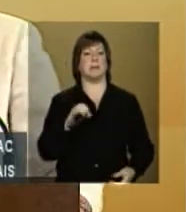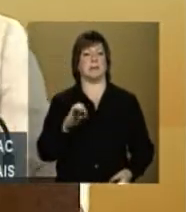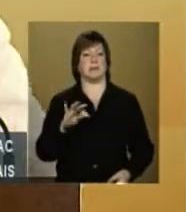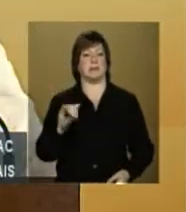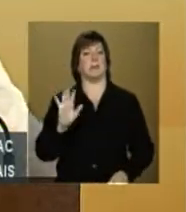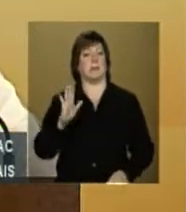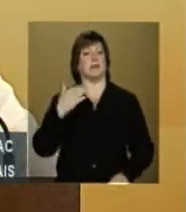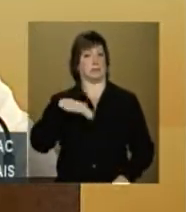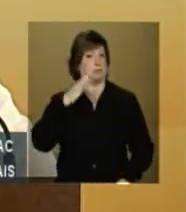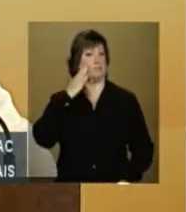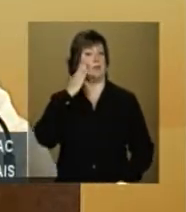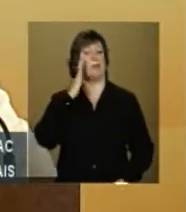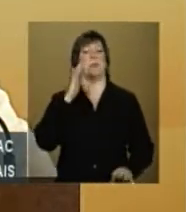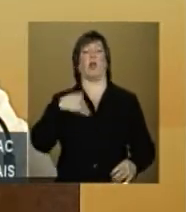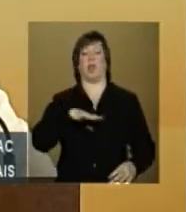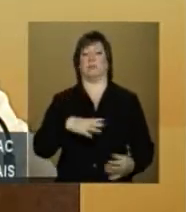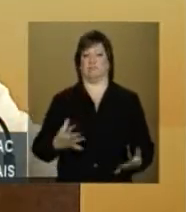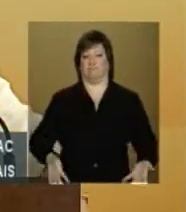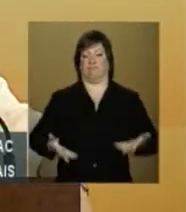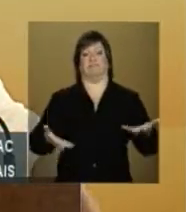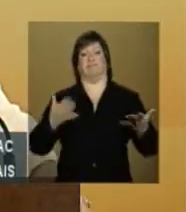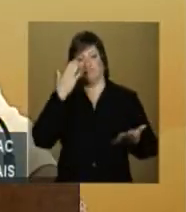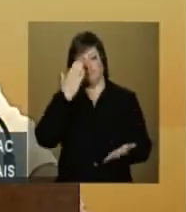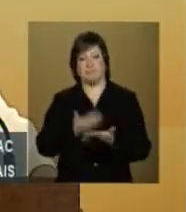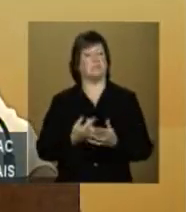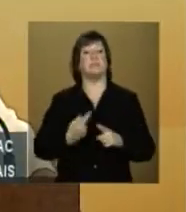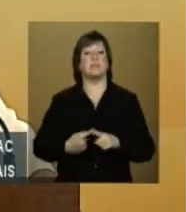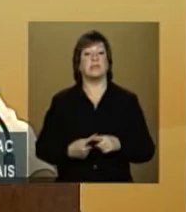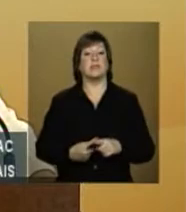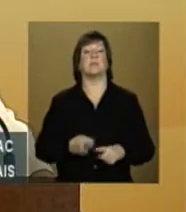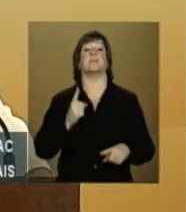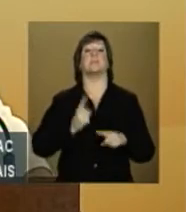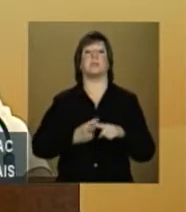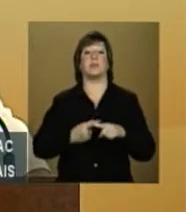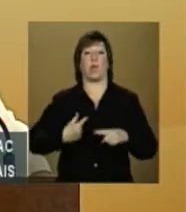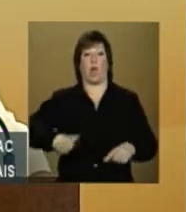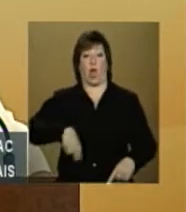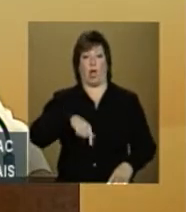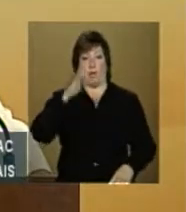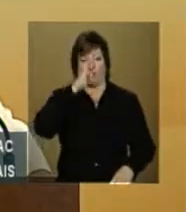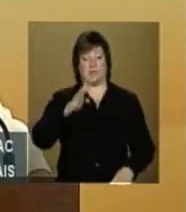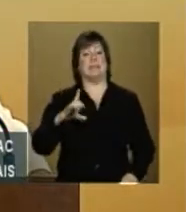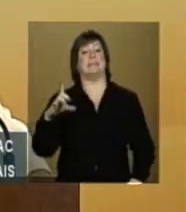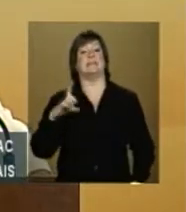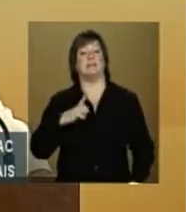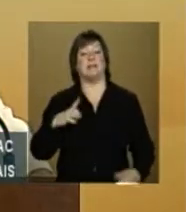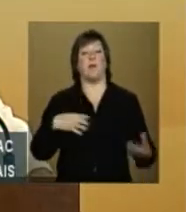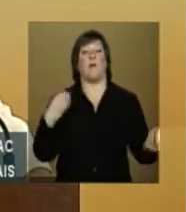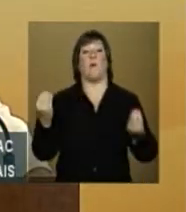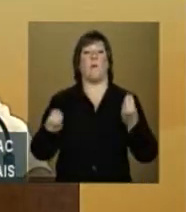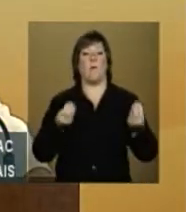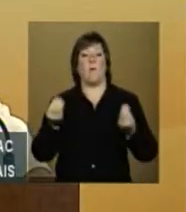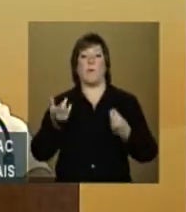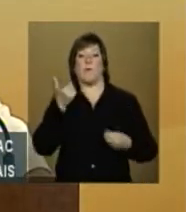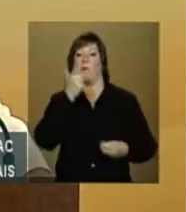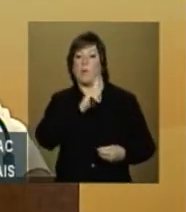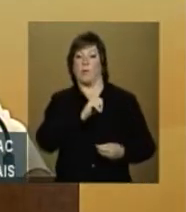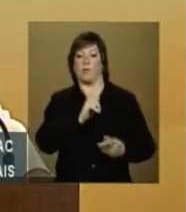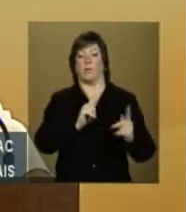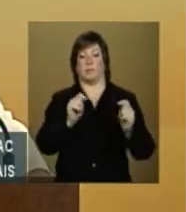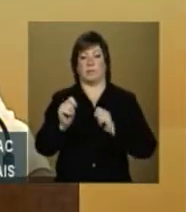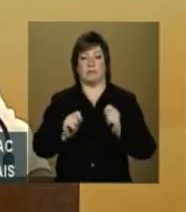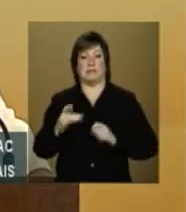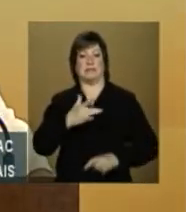sóbrios? Nós somos otimistas porque, primeiro, nós temos os instrumentos para preservar